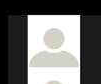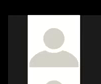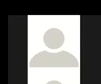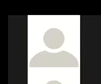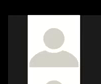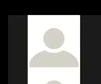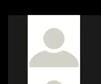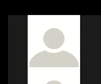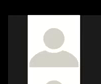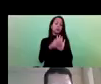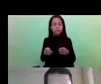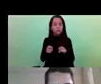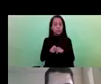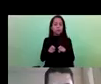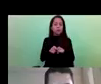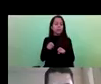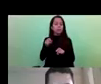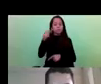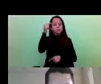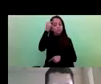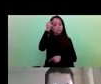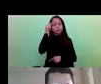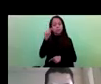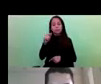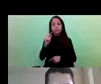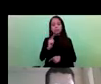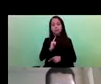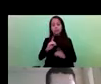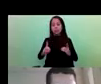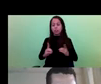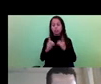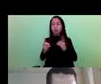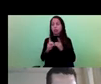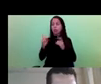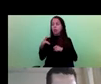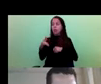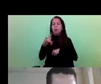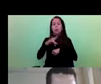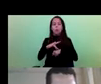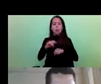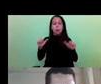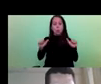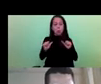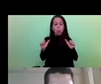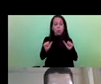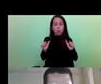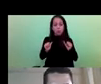focalizar, centralizar uma didática passiva, desculpe o erro ali de